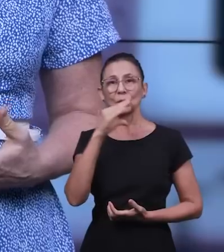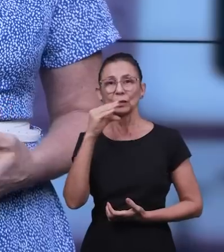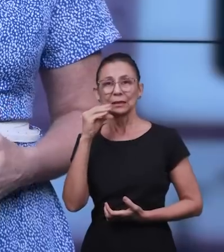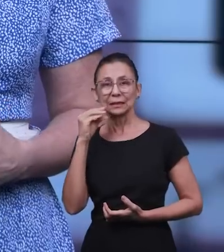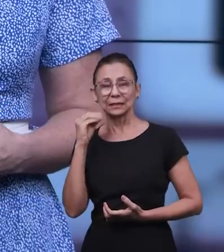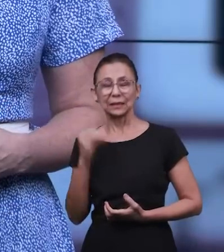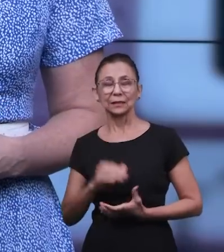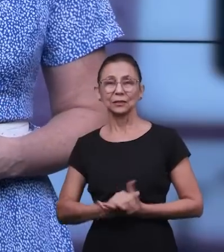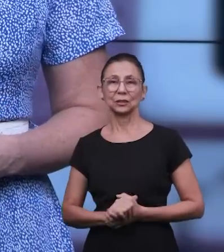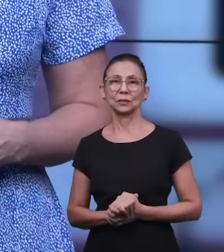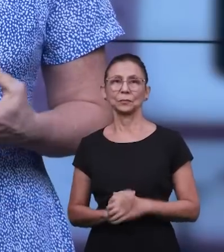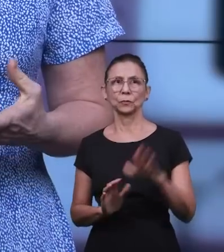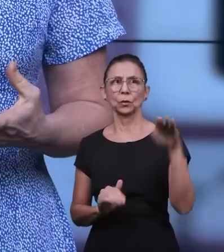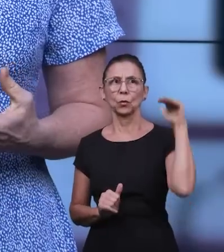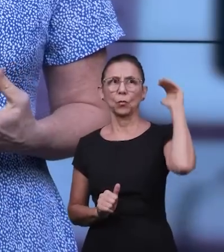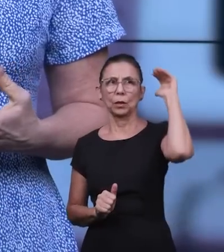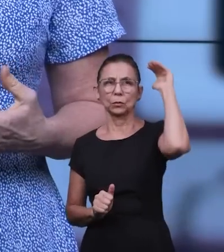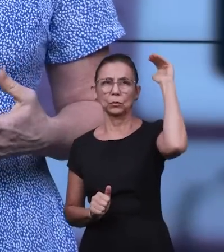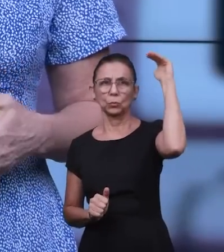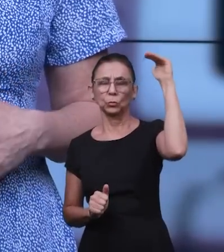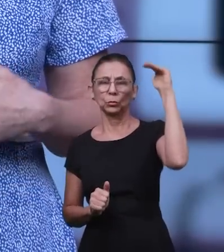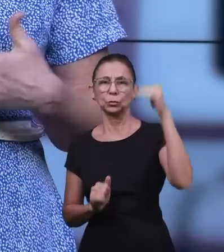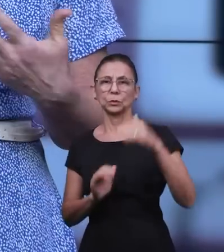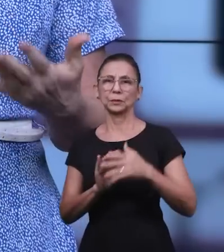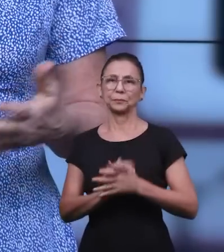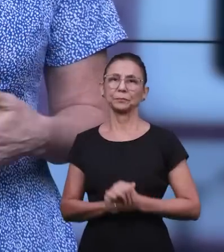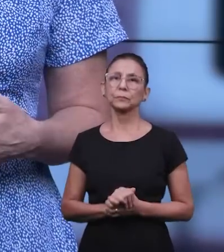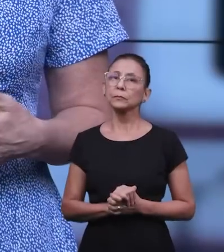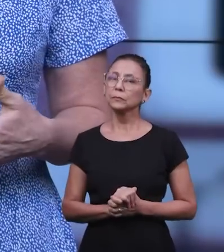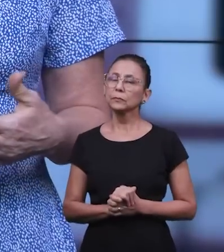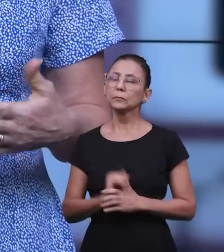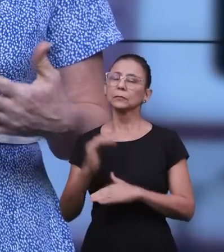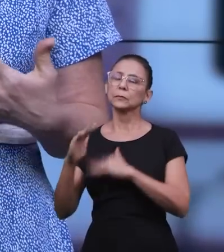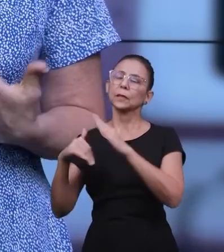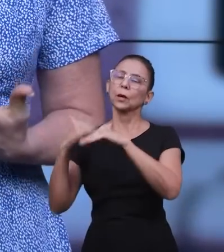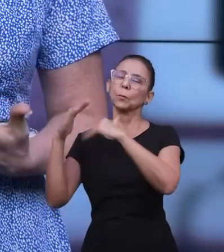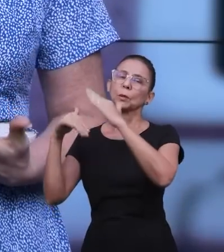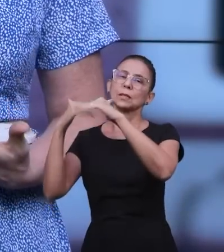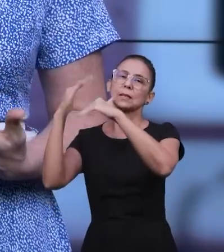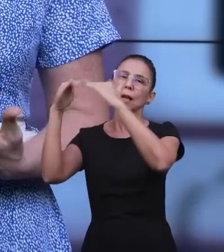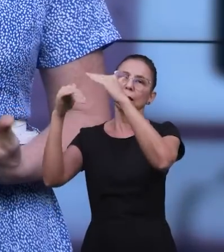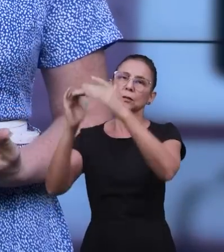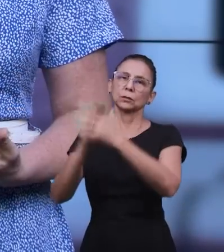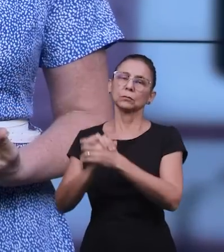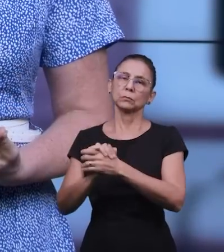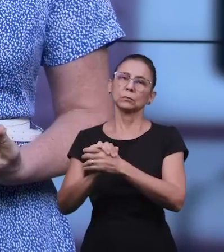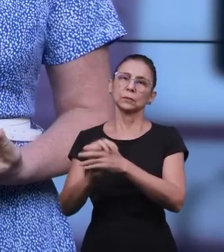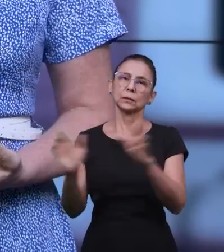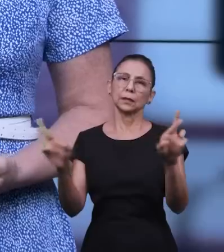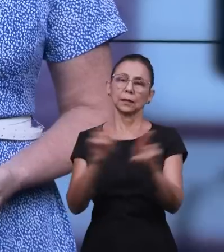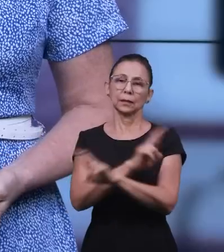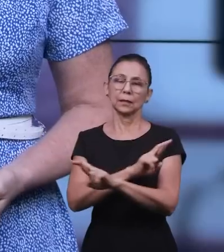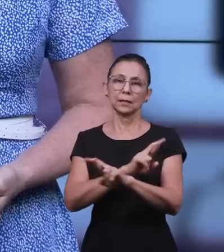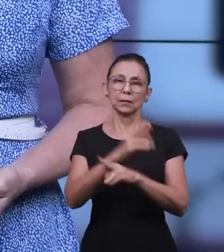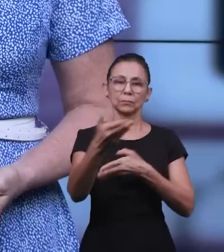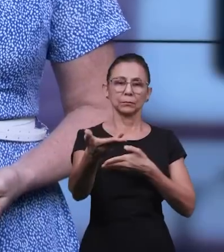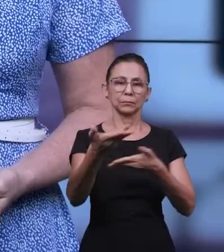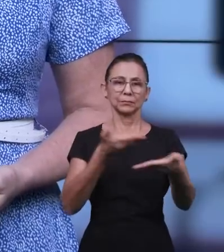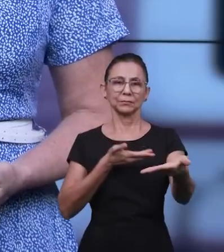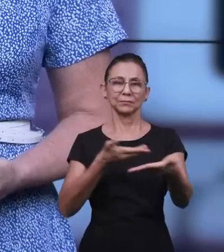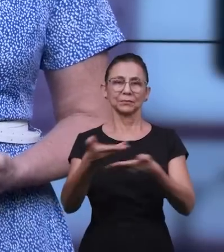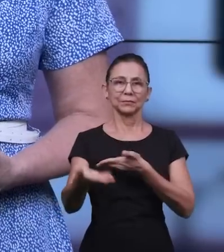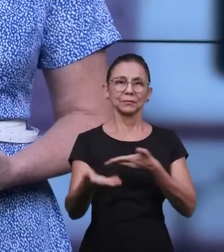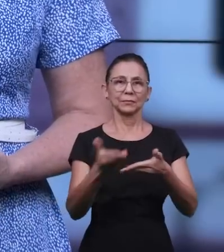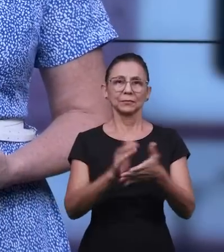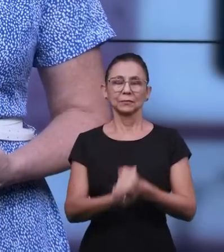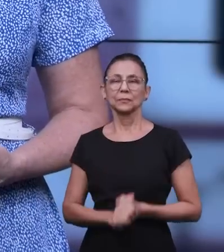prontos de outro lado. Os sujeitos são constituídos à medida que interagem com os outros. Sua consciência